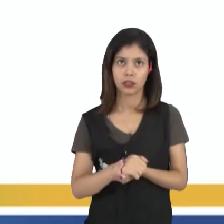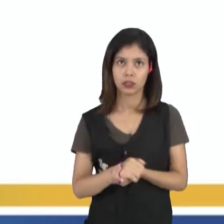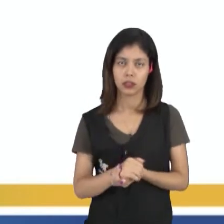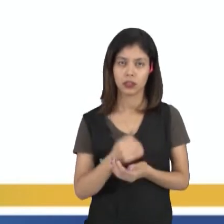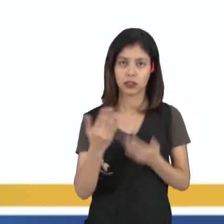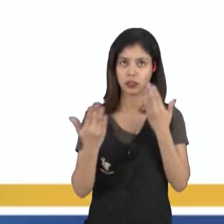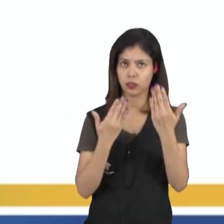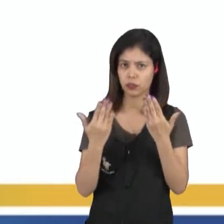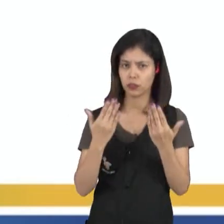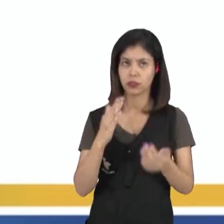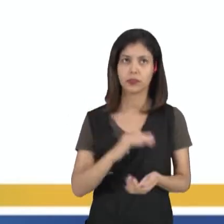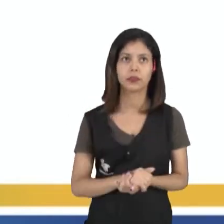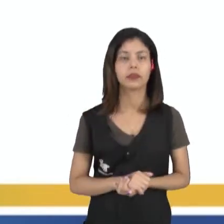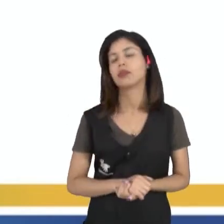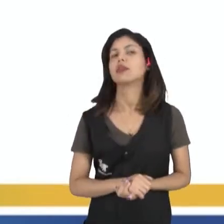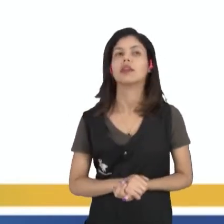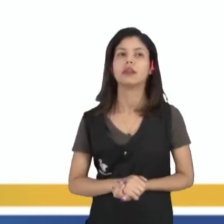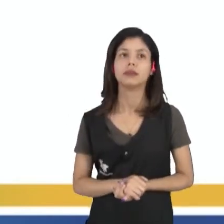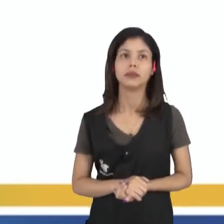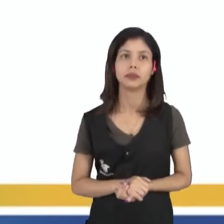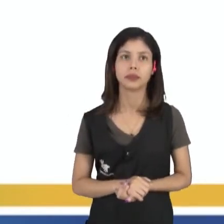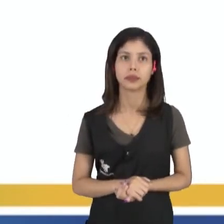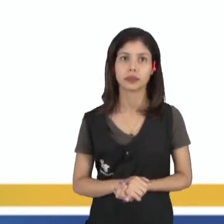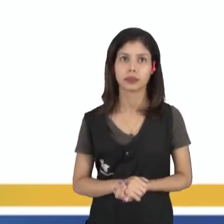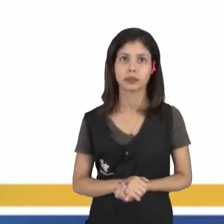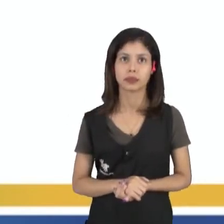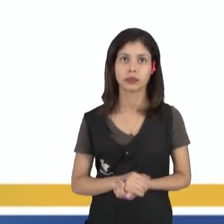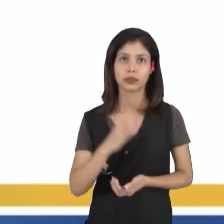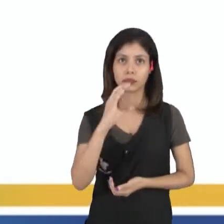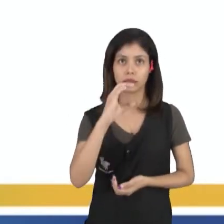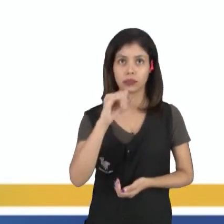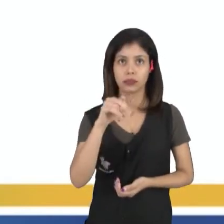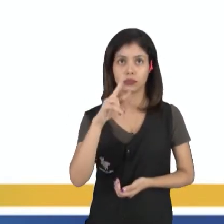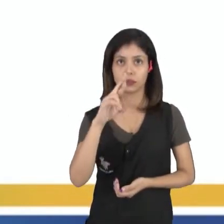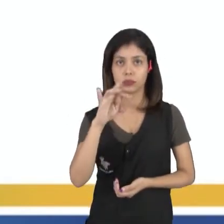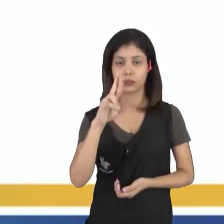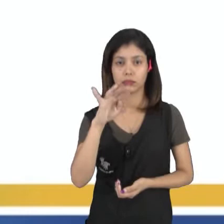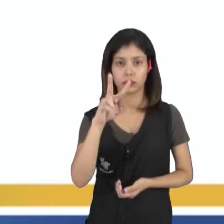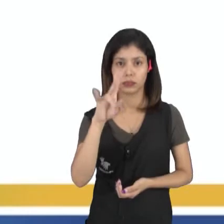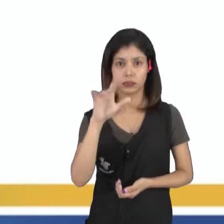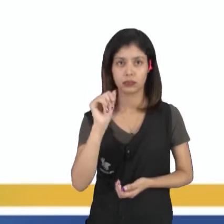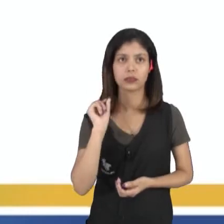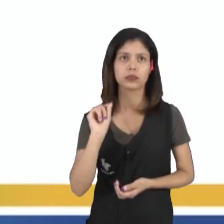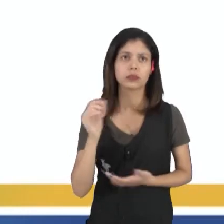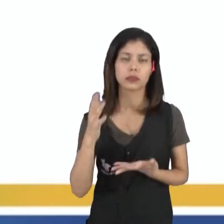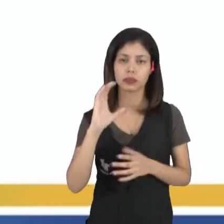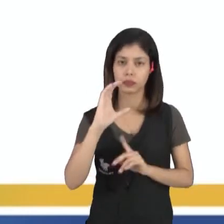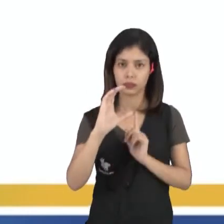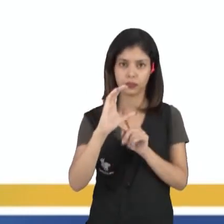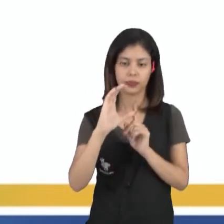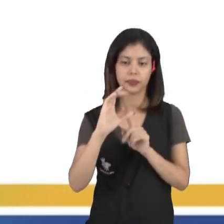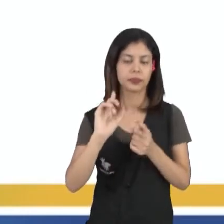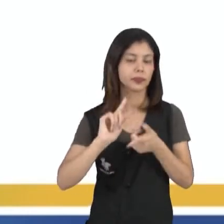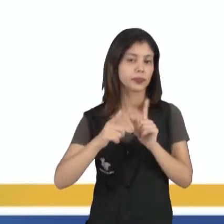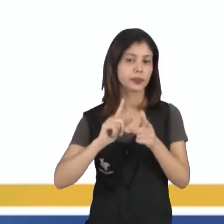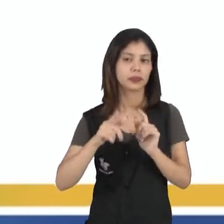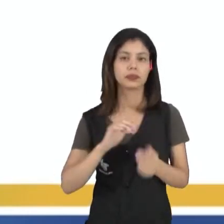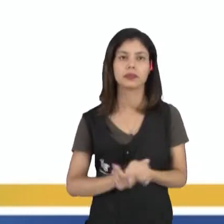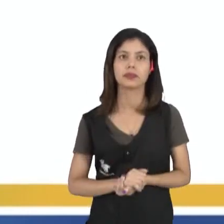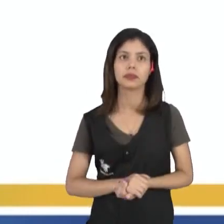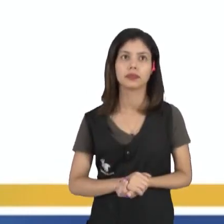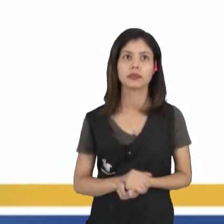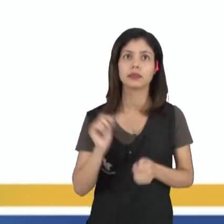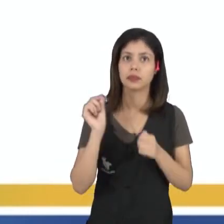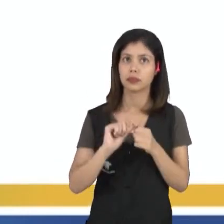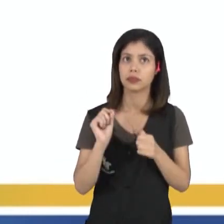adverbial comparativa. E uma oração subordinada adverbial conformativa seria a letra C.